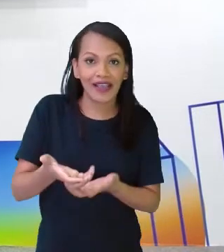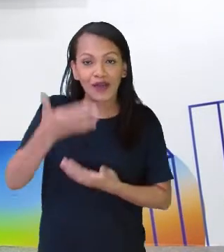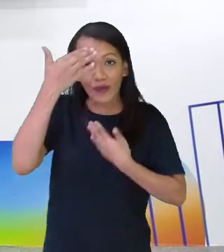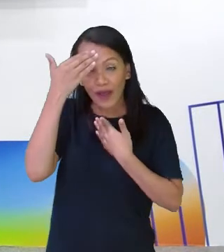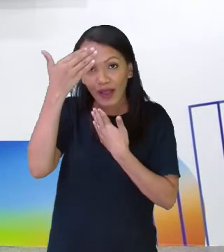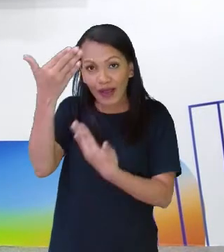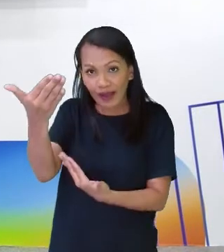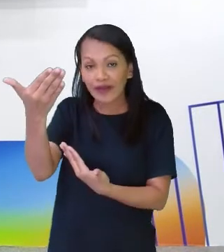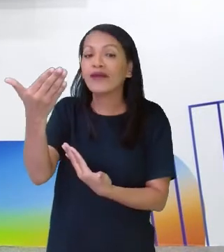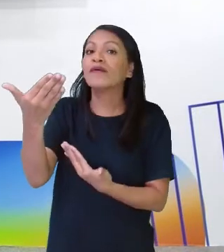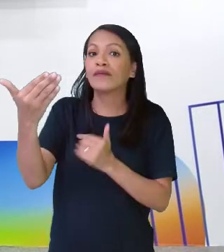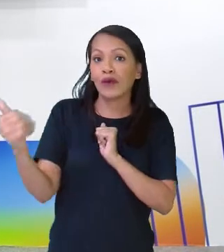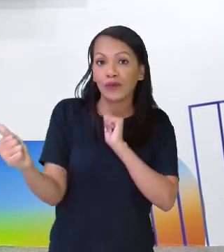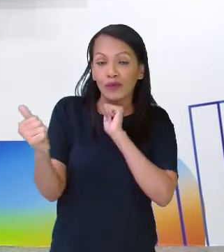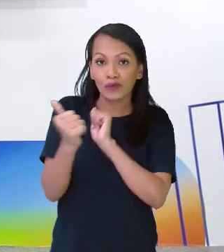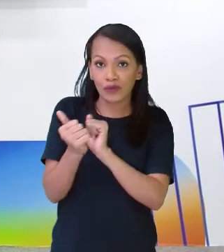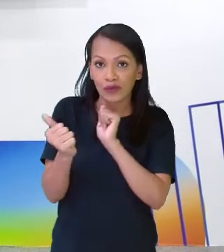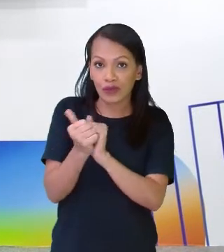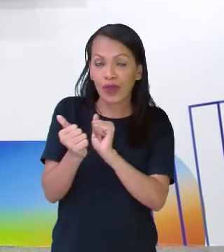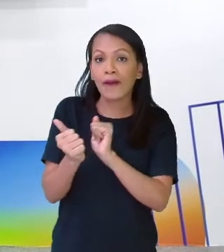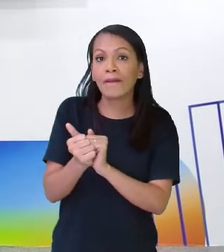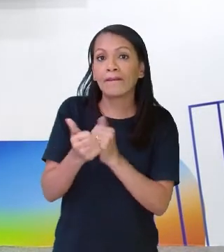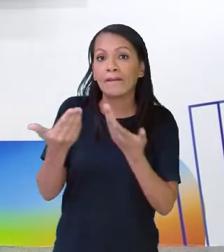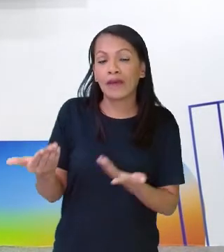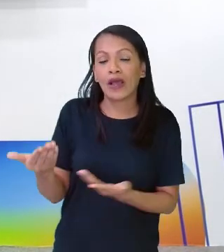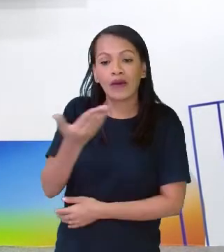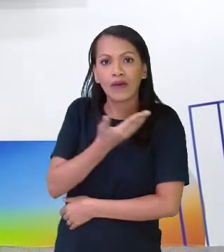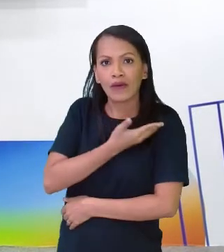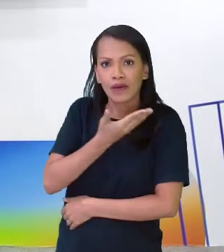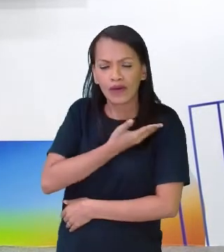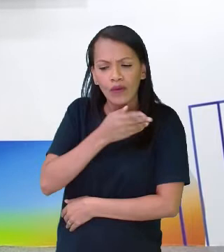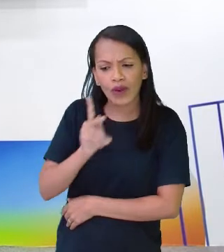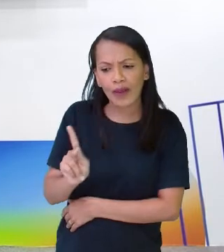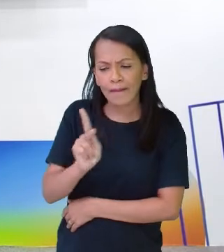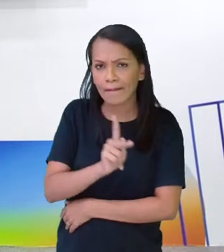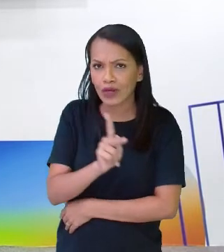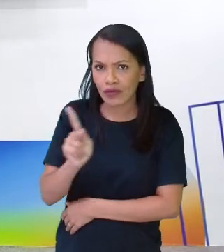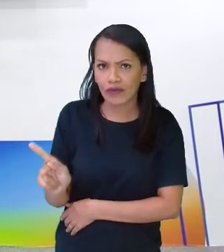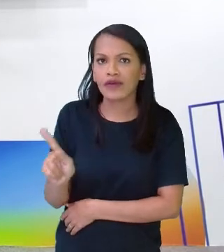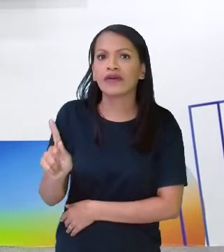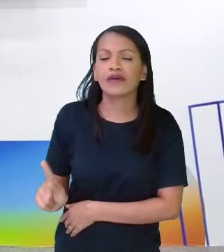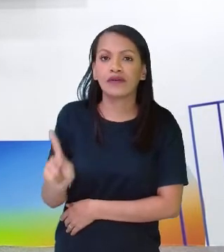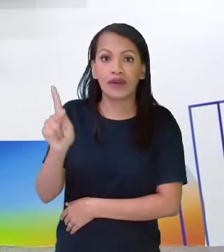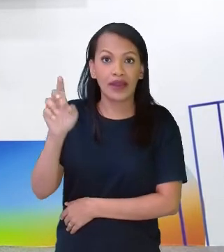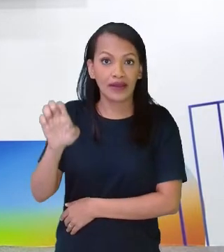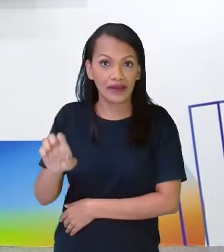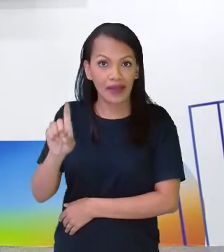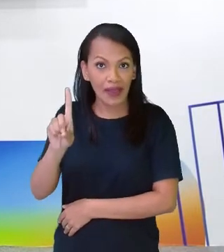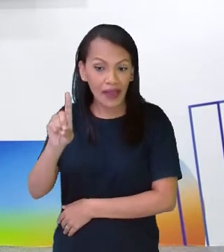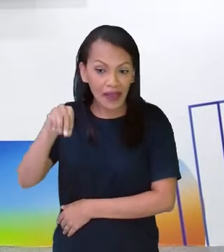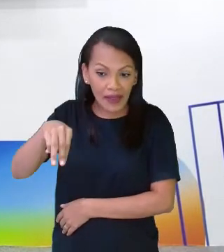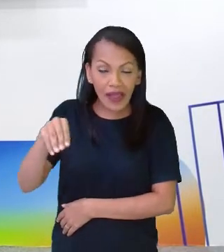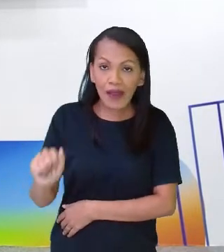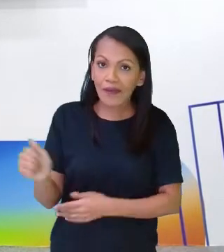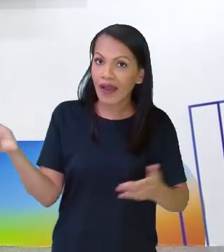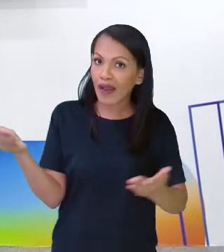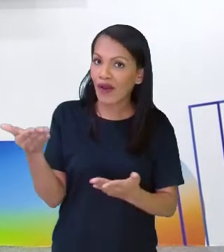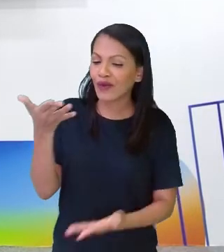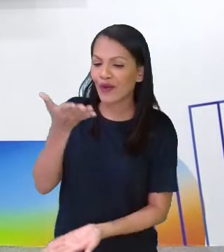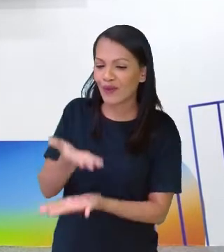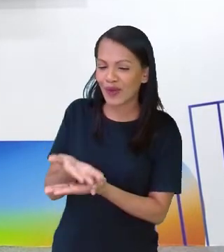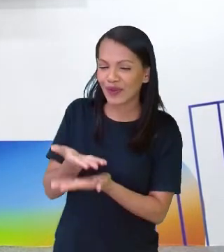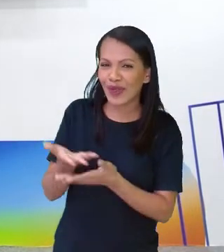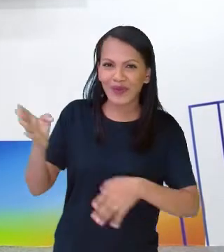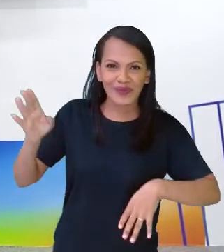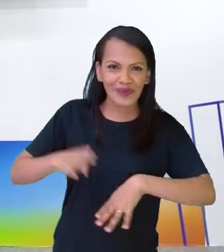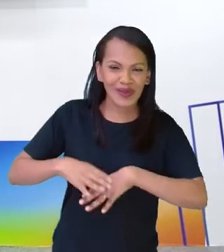aqui a presença da nossa amiga e professora Kedma, que acabou de dar uma aula de